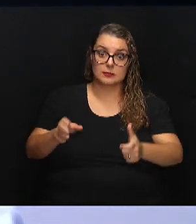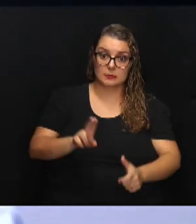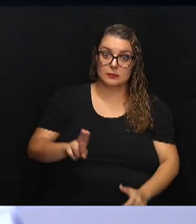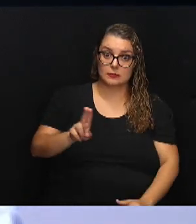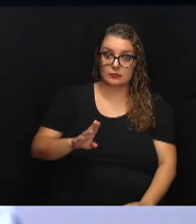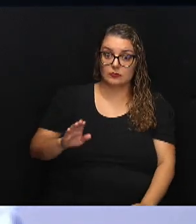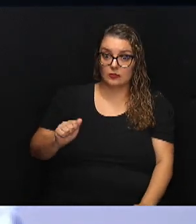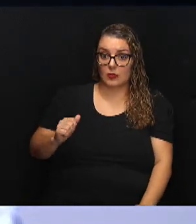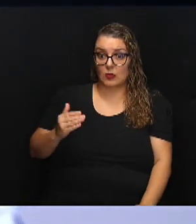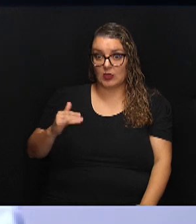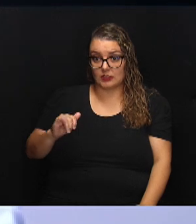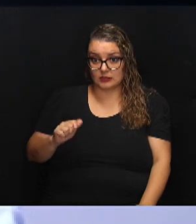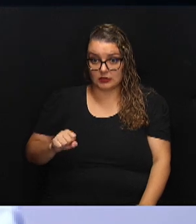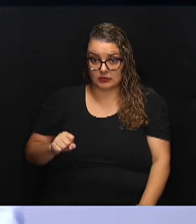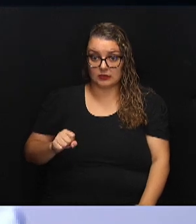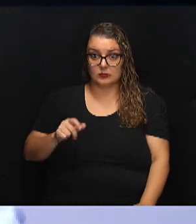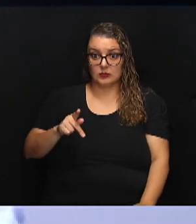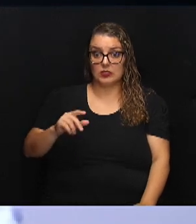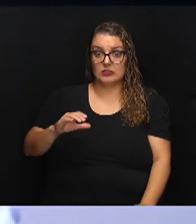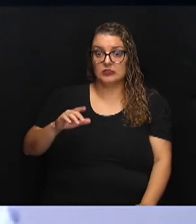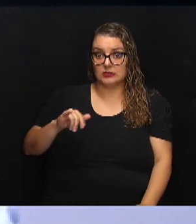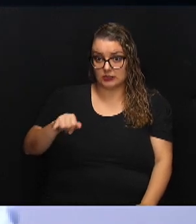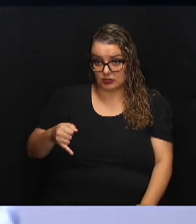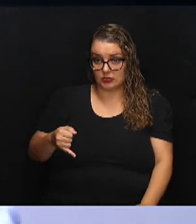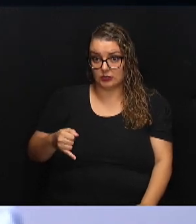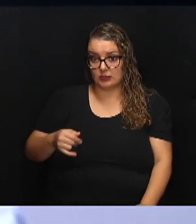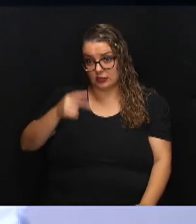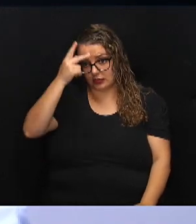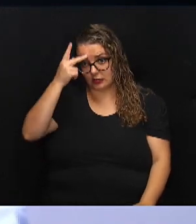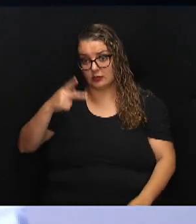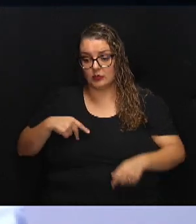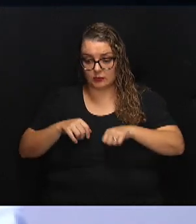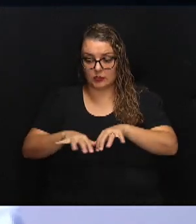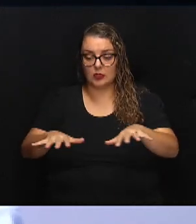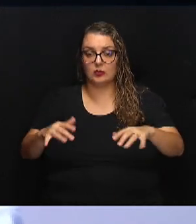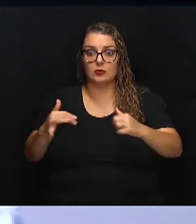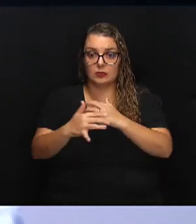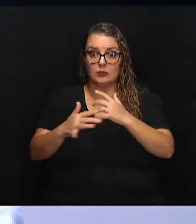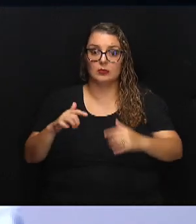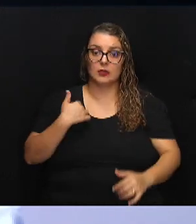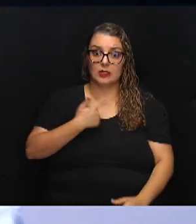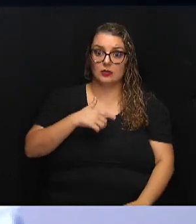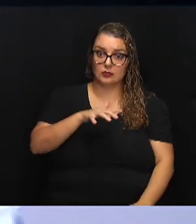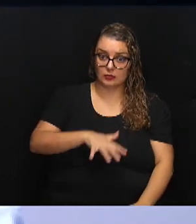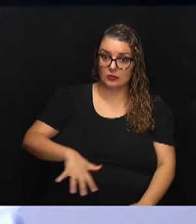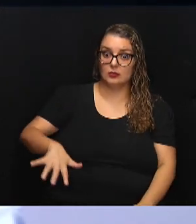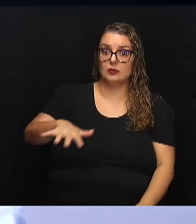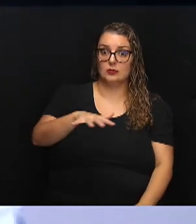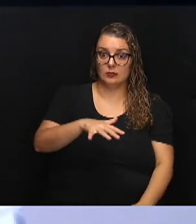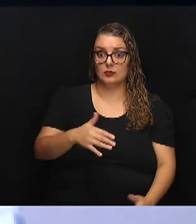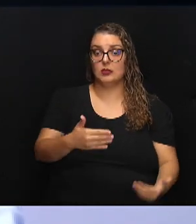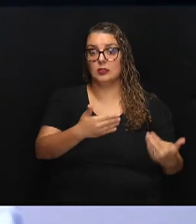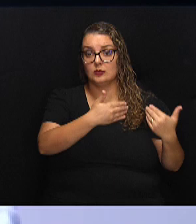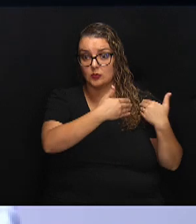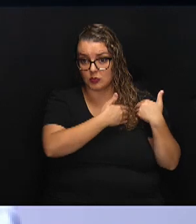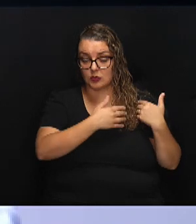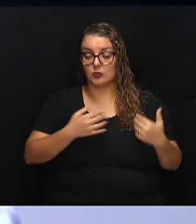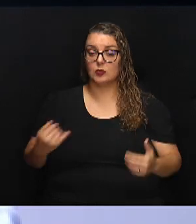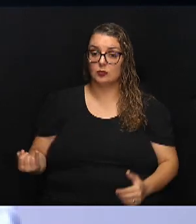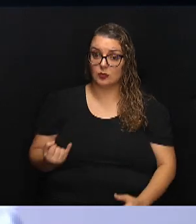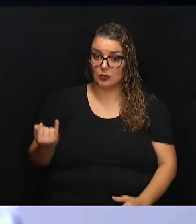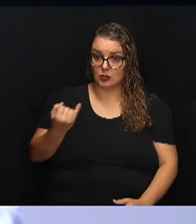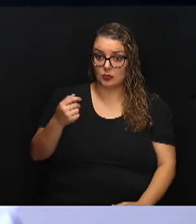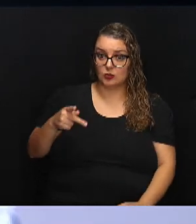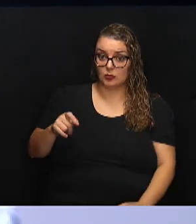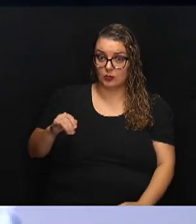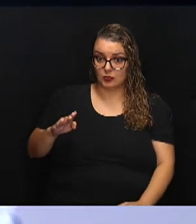bacias PCJ ele é destinado ao próprio abastecimento urbano. Mas a nossa região ela é responsável por uma parte significativa do PIB